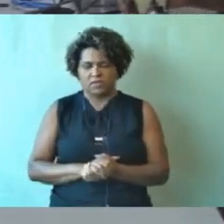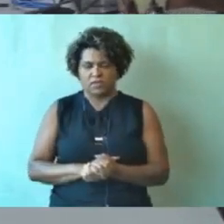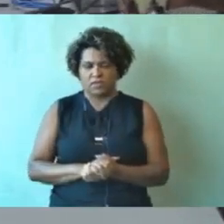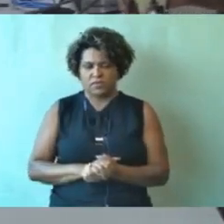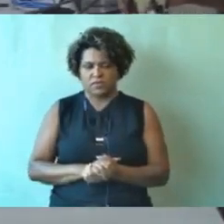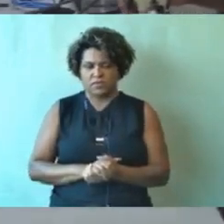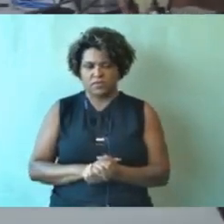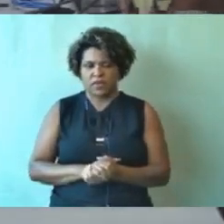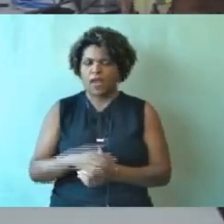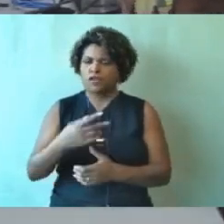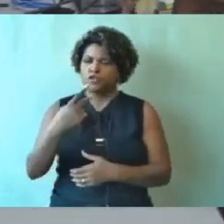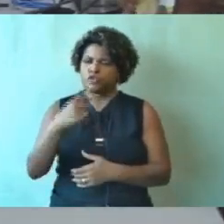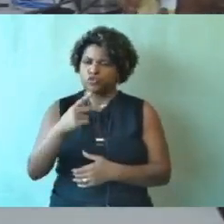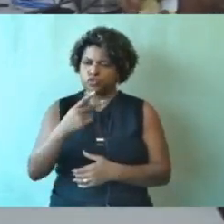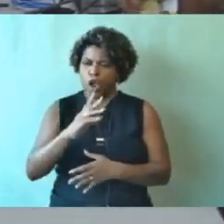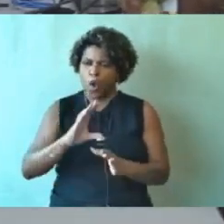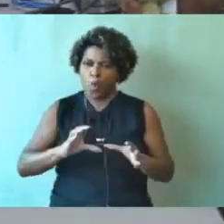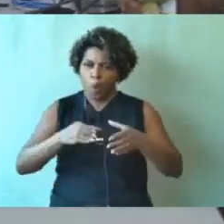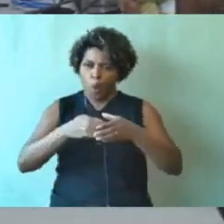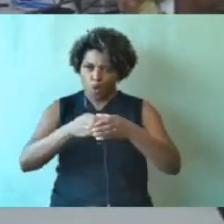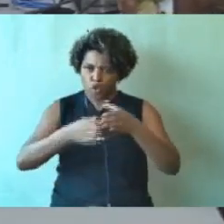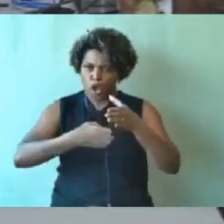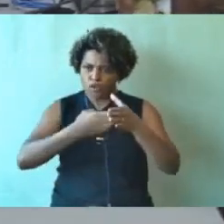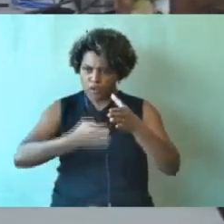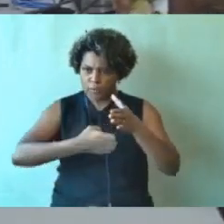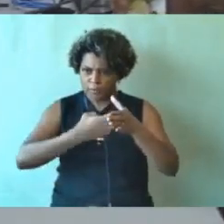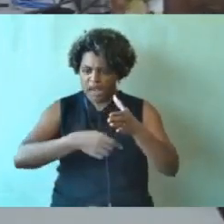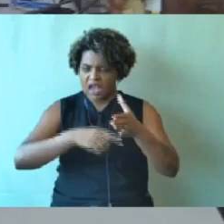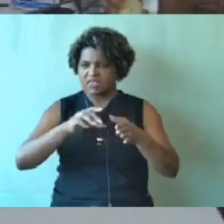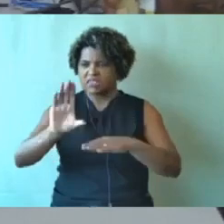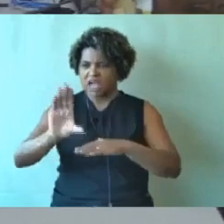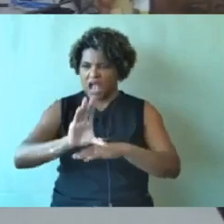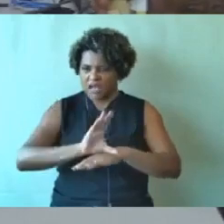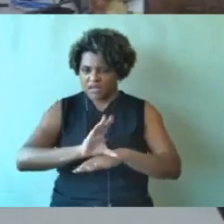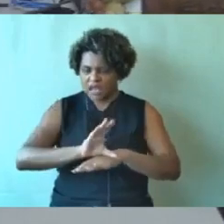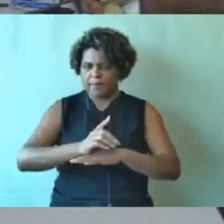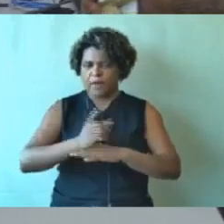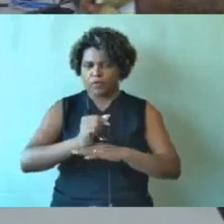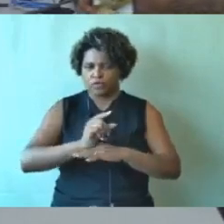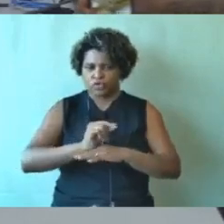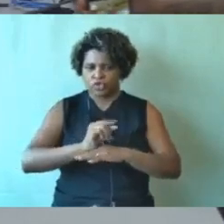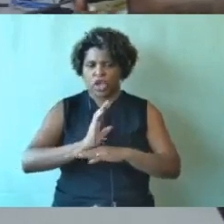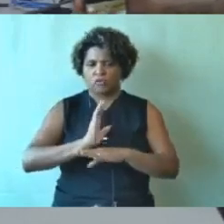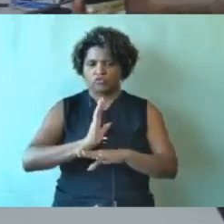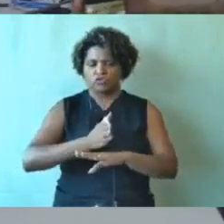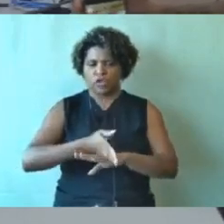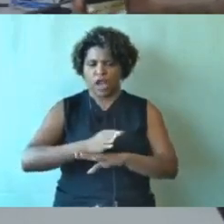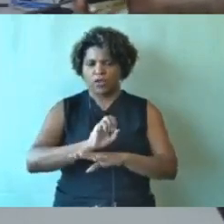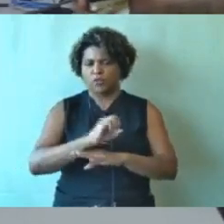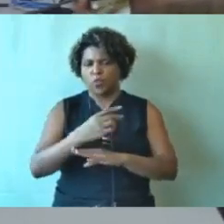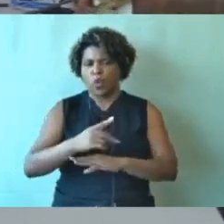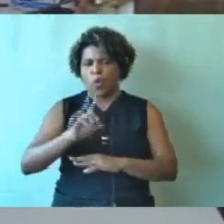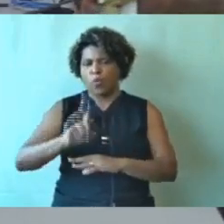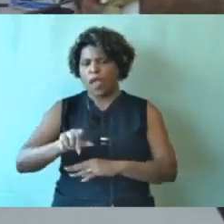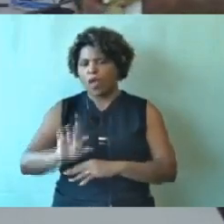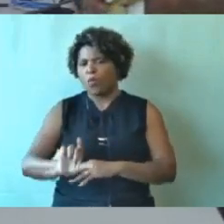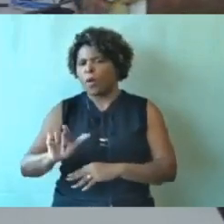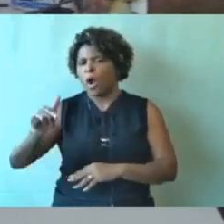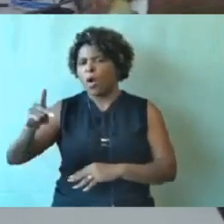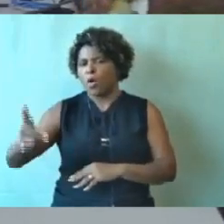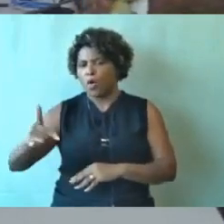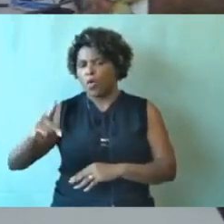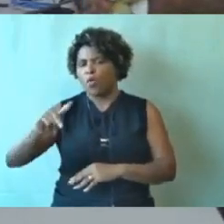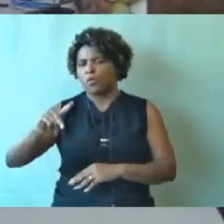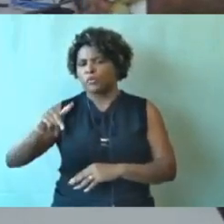do consórcio, né, elas estão recebendo subsídio diretamente ou é outra empresa, como o caso da Torres